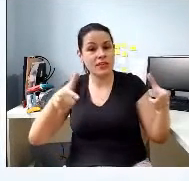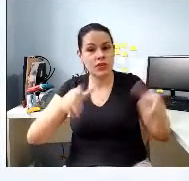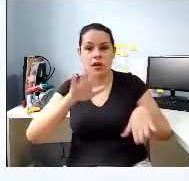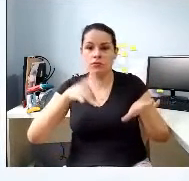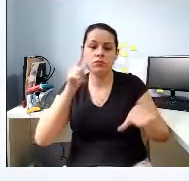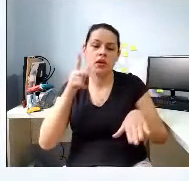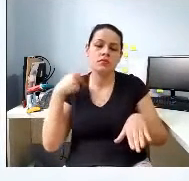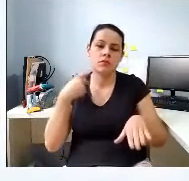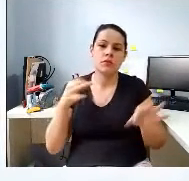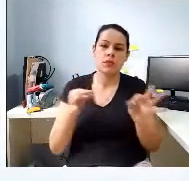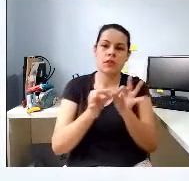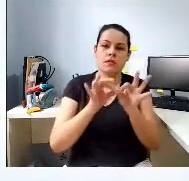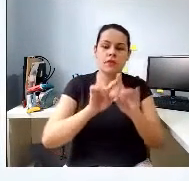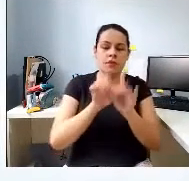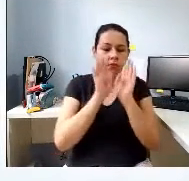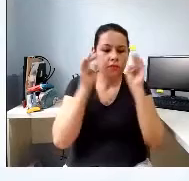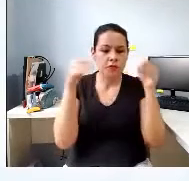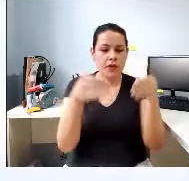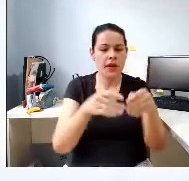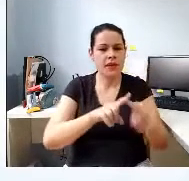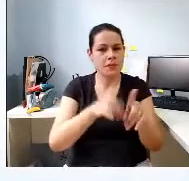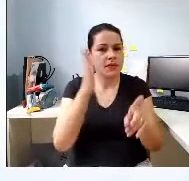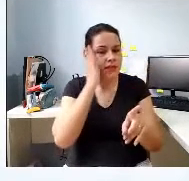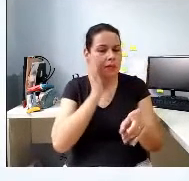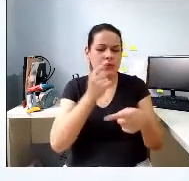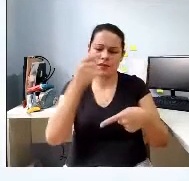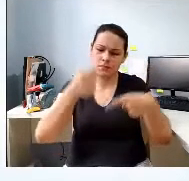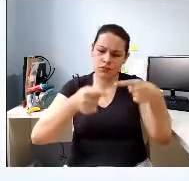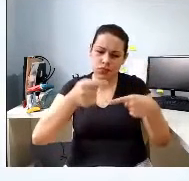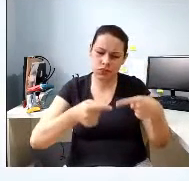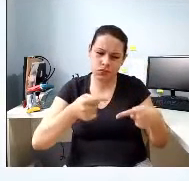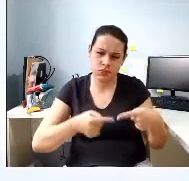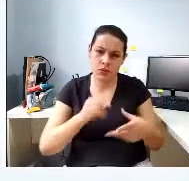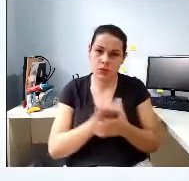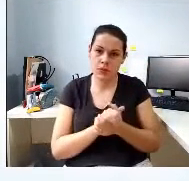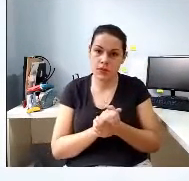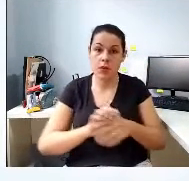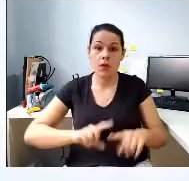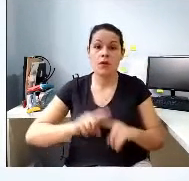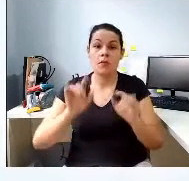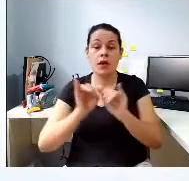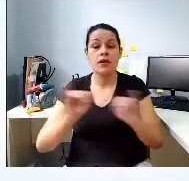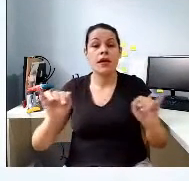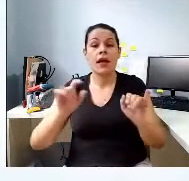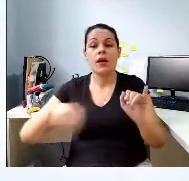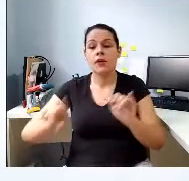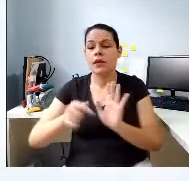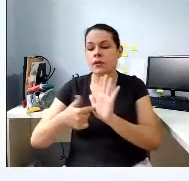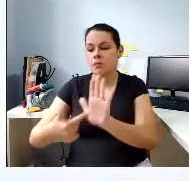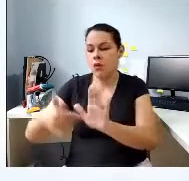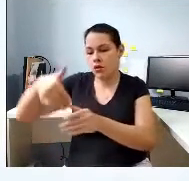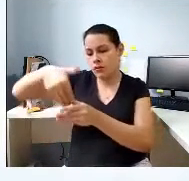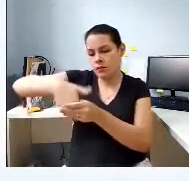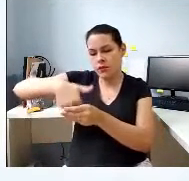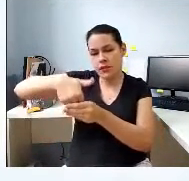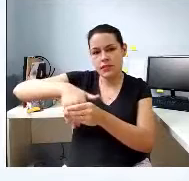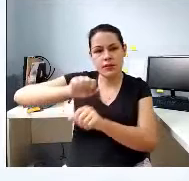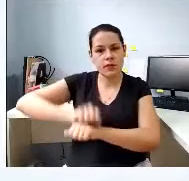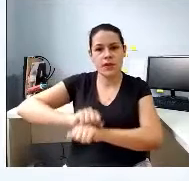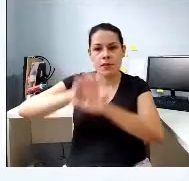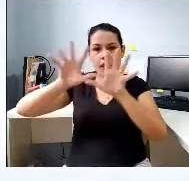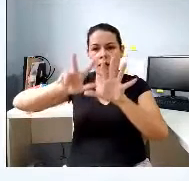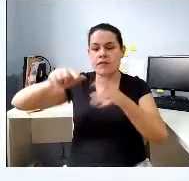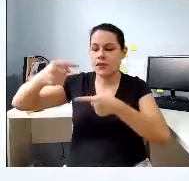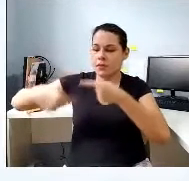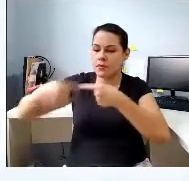mais focalizadas, mas a gente sabe que tem bastante discussão. Agora, o recado que a urna nos mostra, e eu acho que aí sim vai ter uma discussão